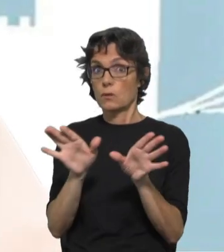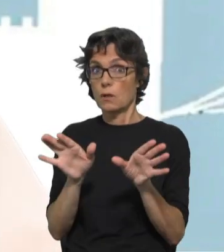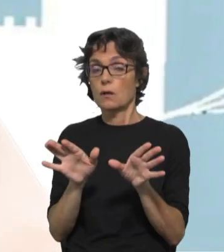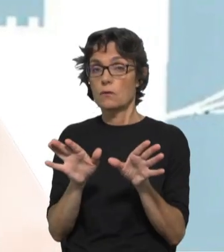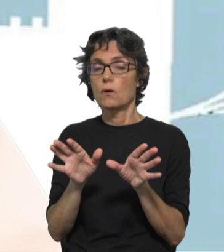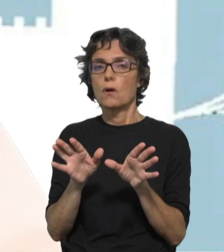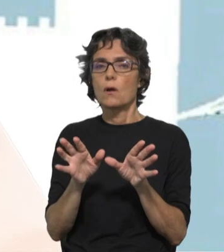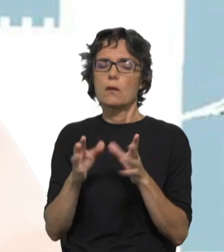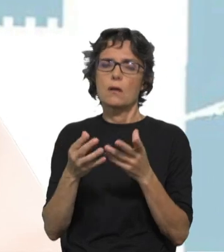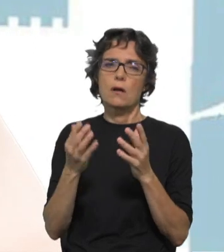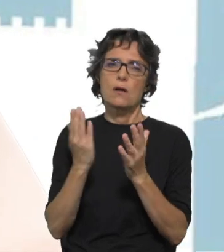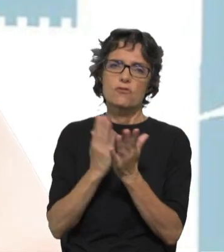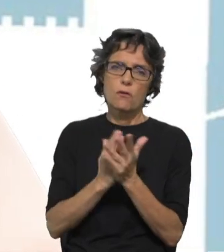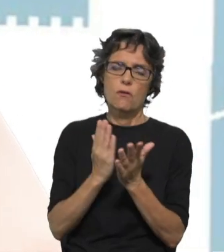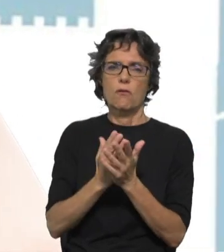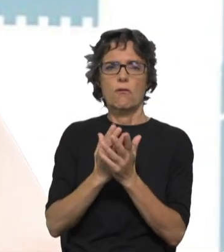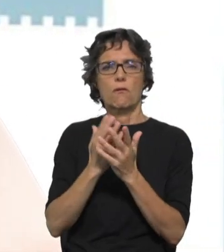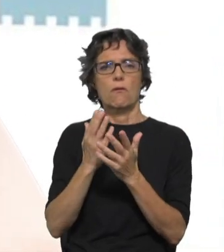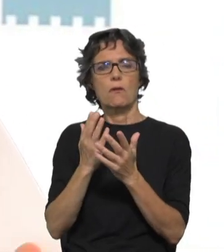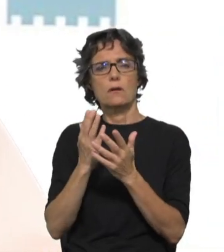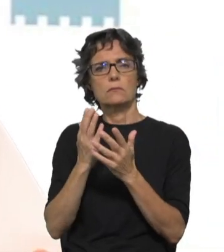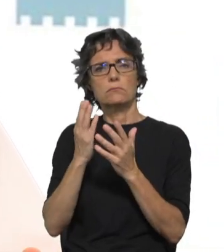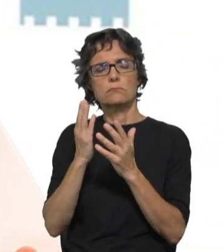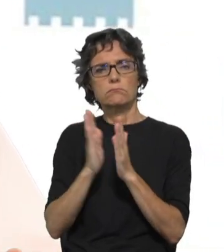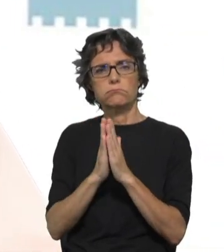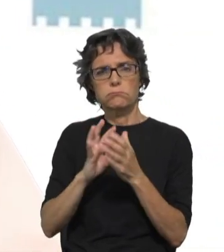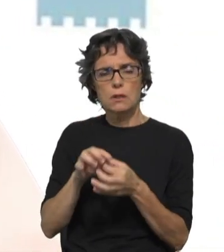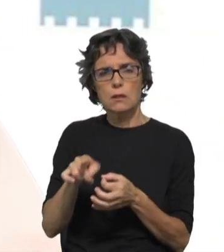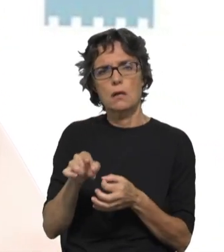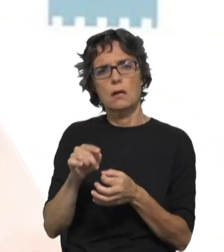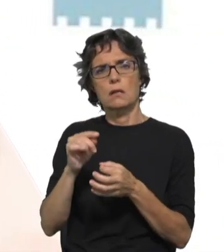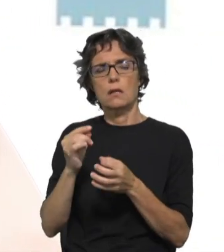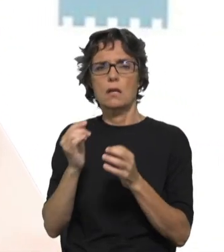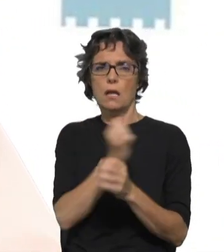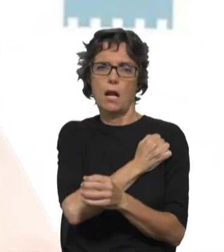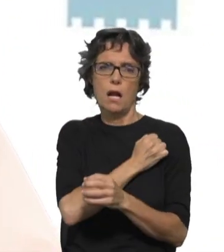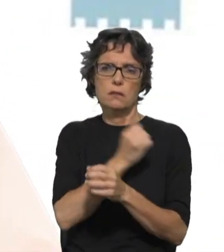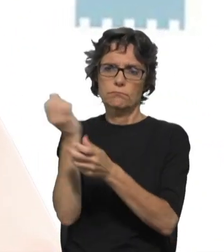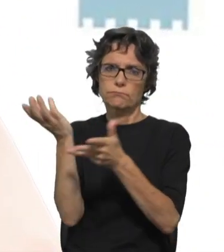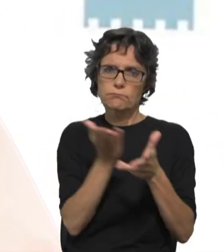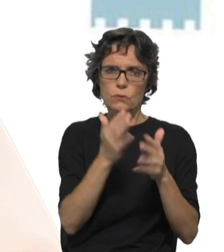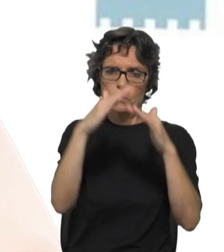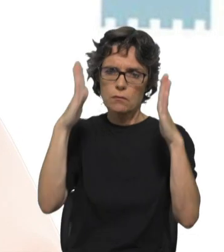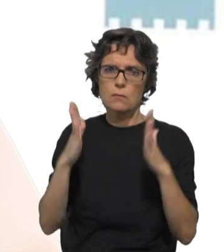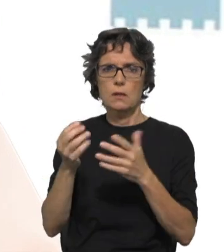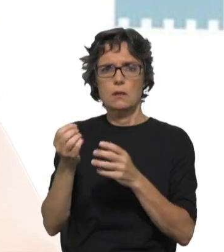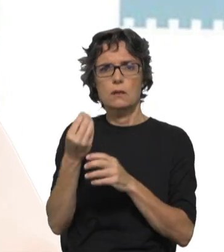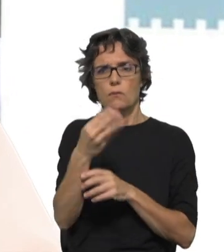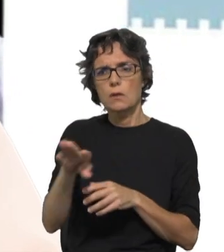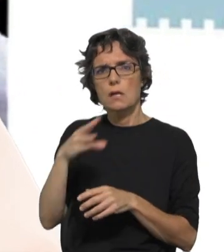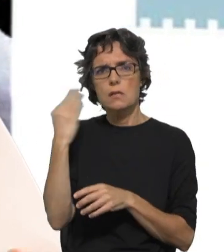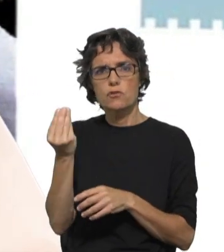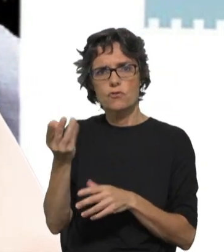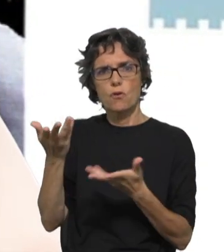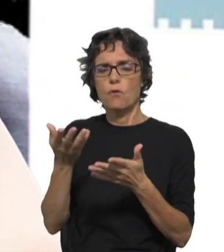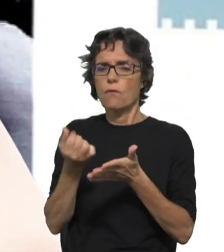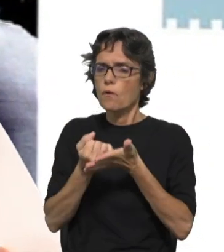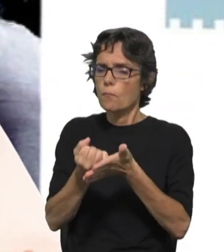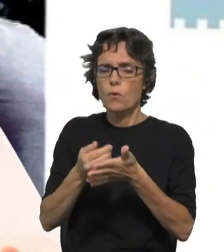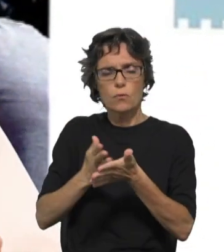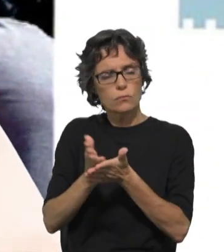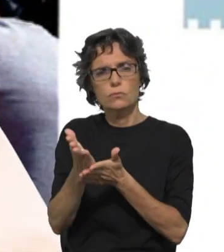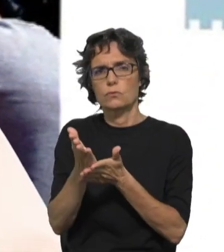que tem, nas casas de acolhimento a crianças e jovens, que também tem. E continua este papel da Madre Fundadora